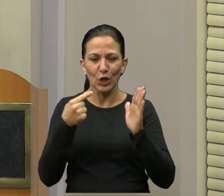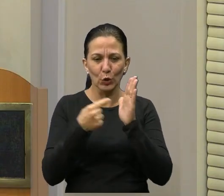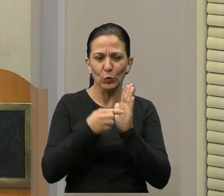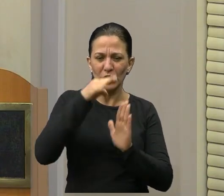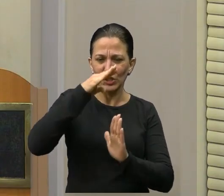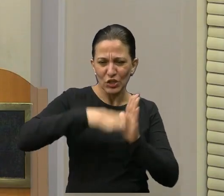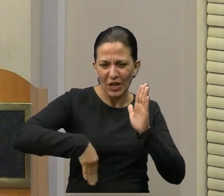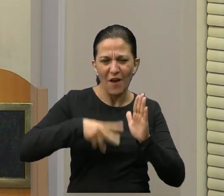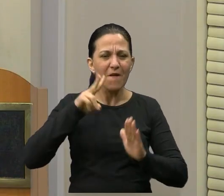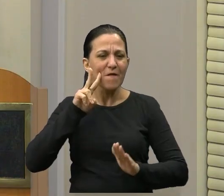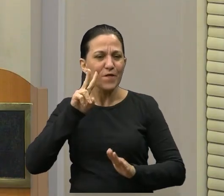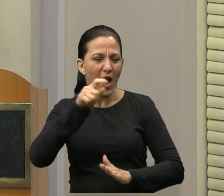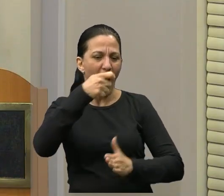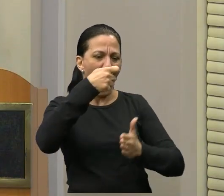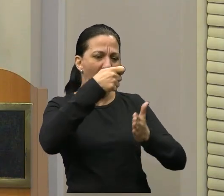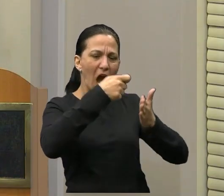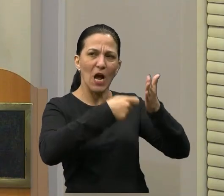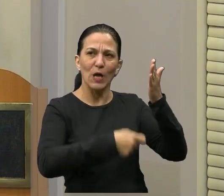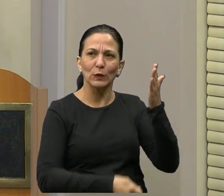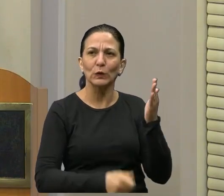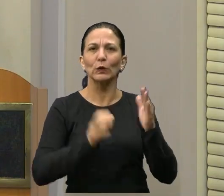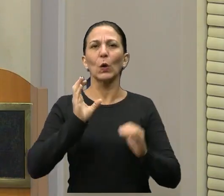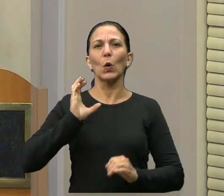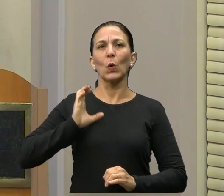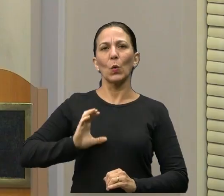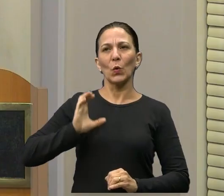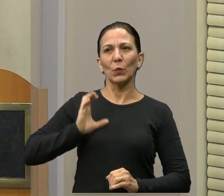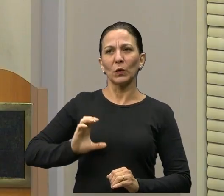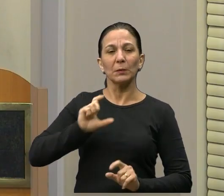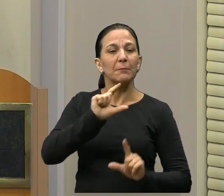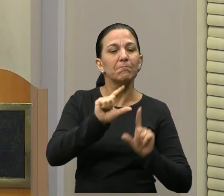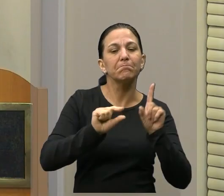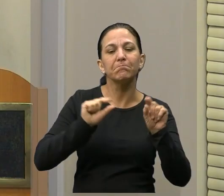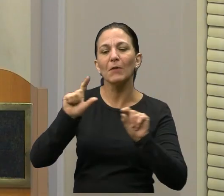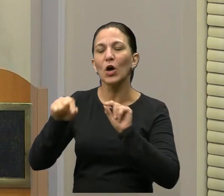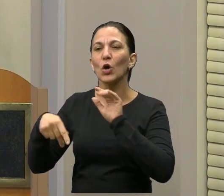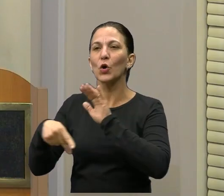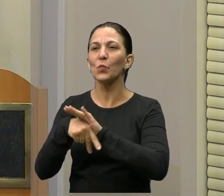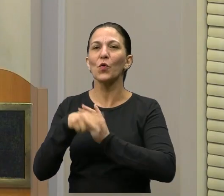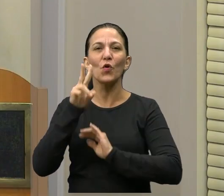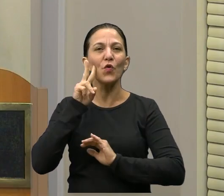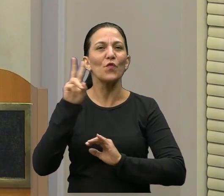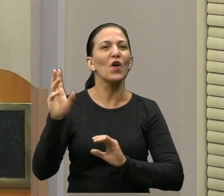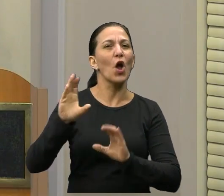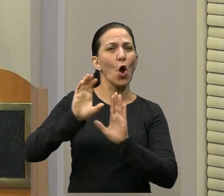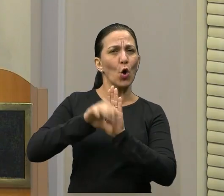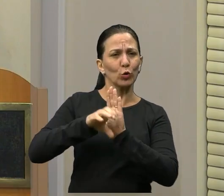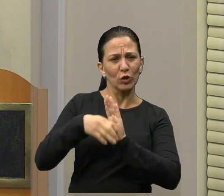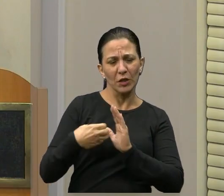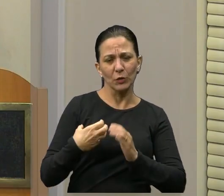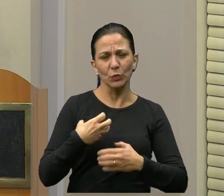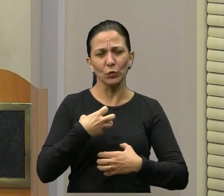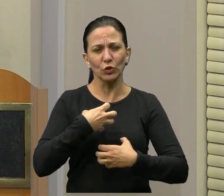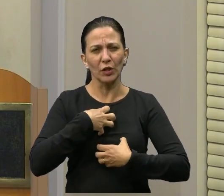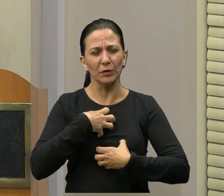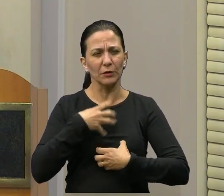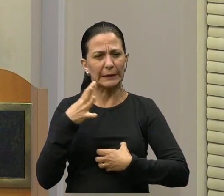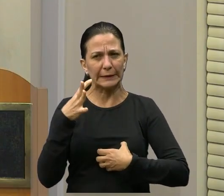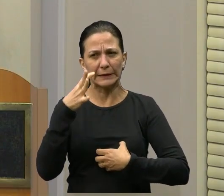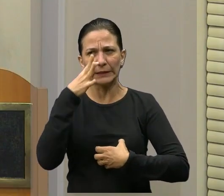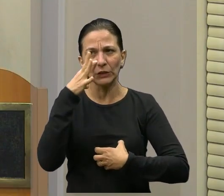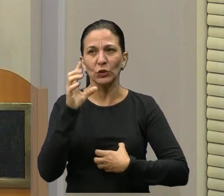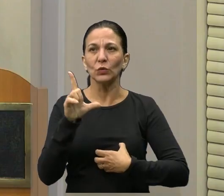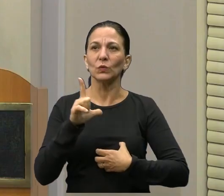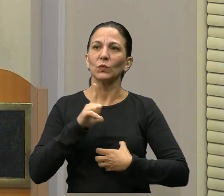todos reavaliem sua assinatura, sua conduta, sua seletividade e revejam seus conceitos. E que a mesma indignação